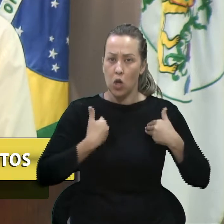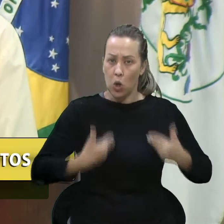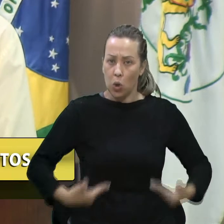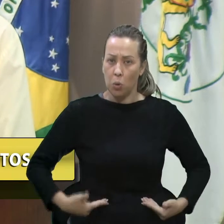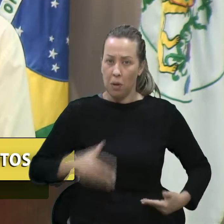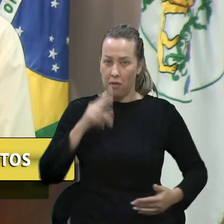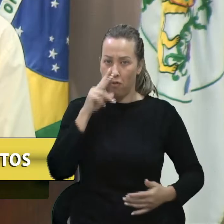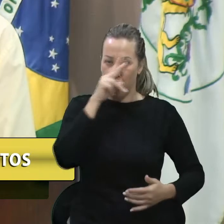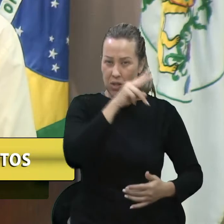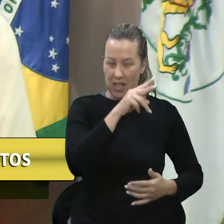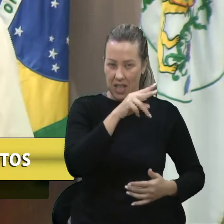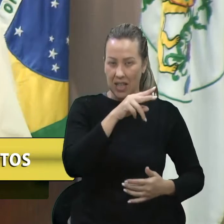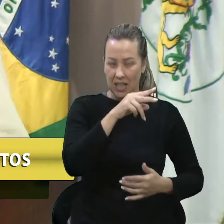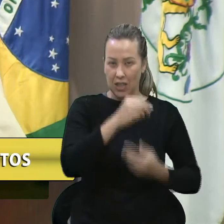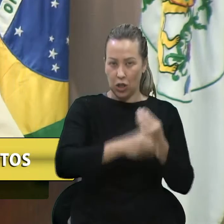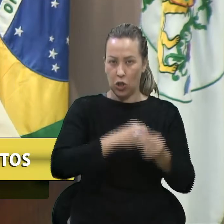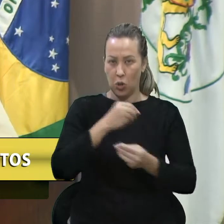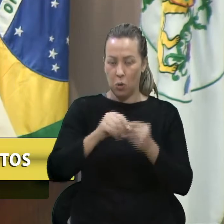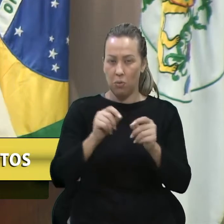da força física,